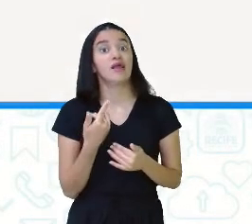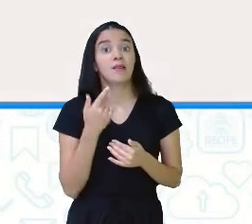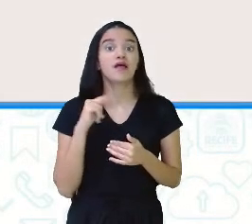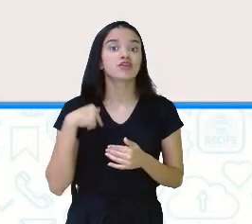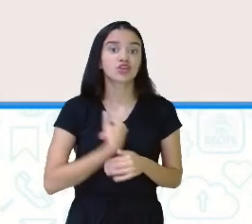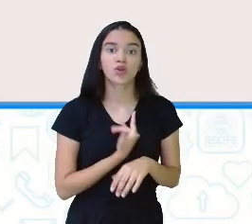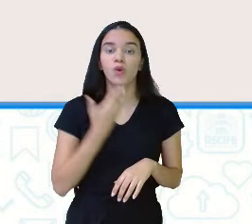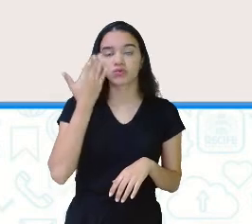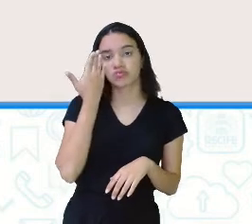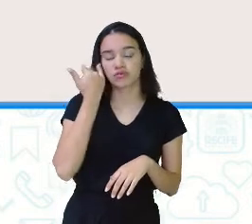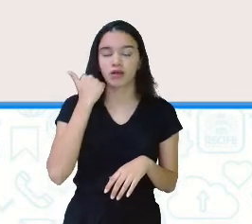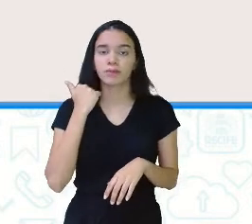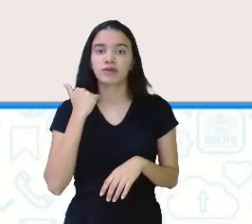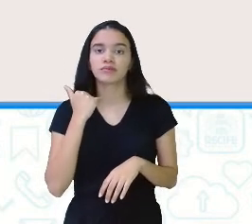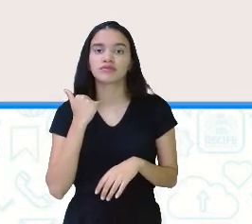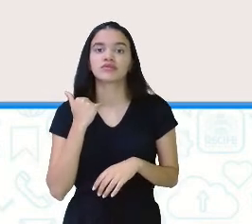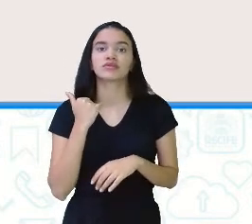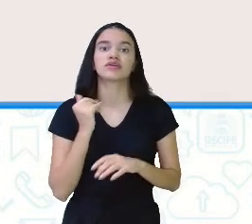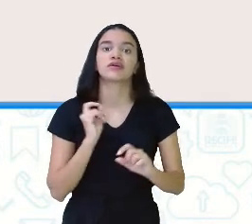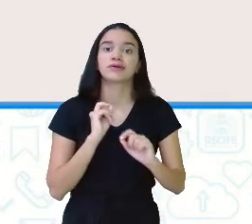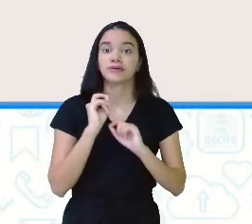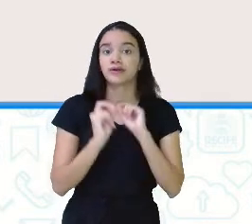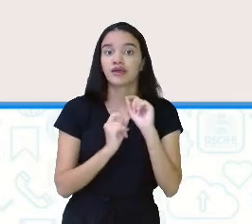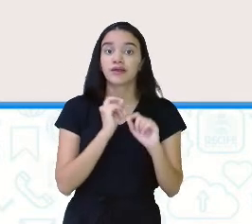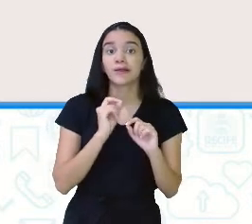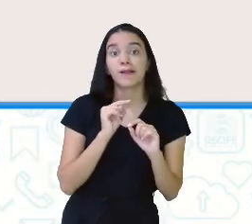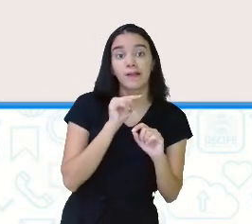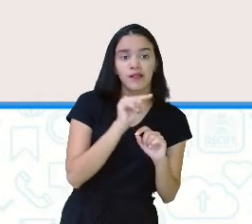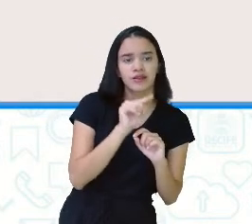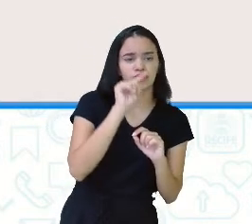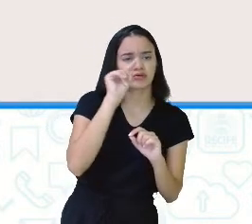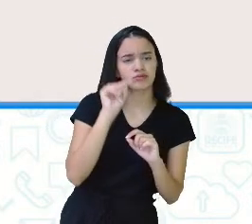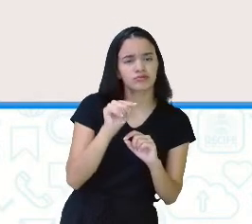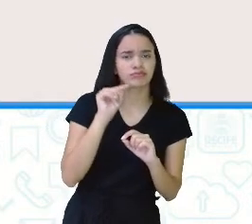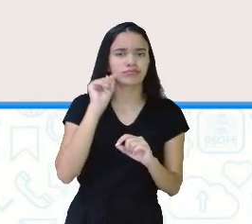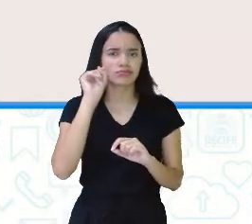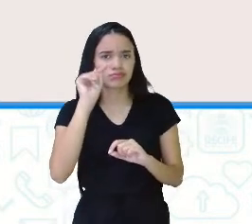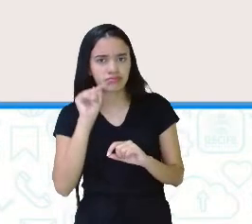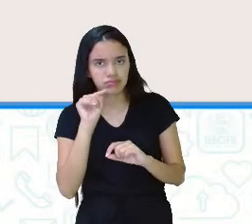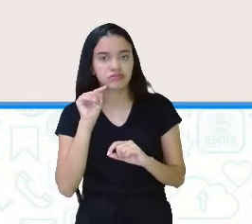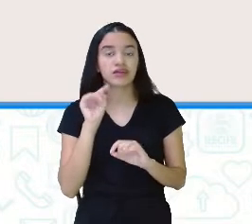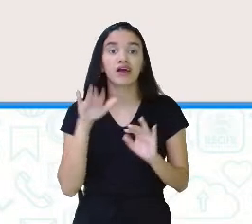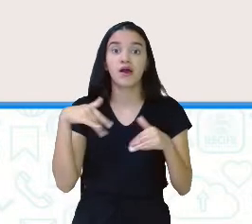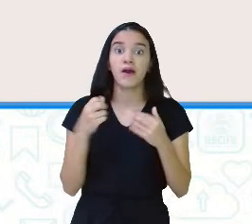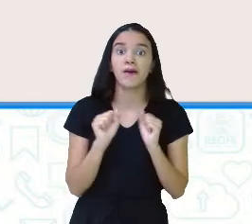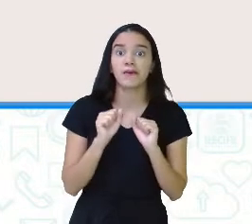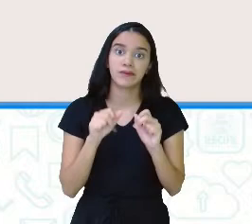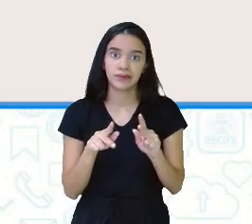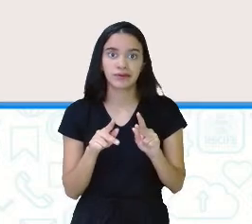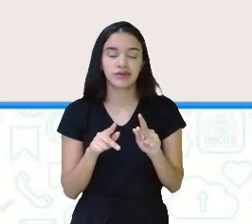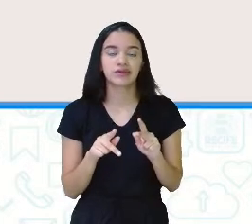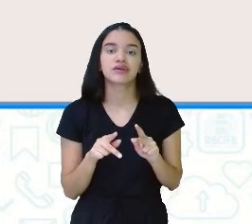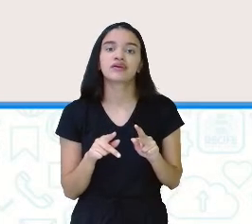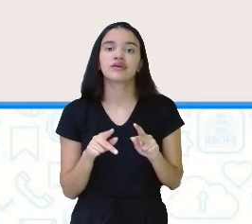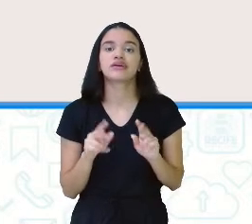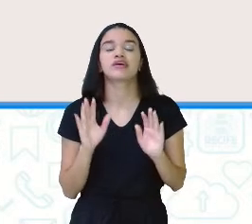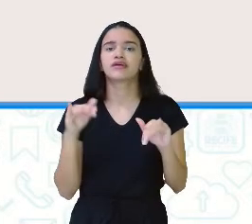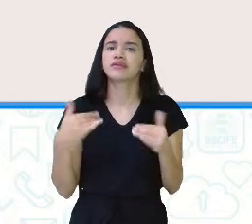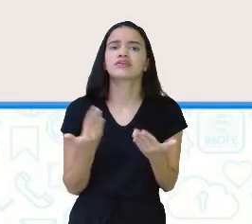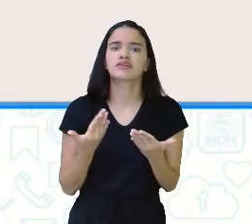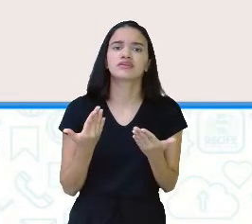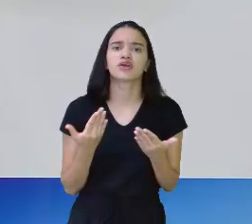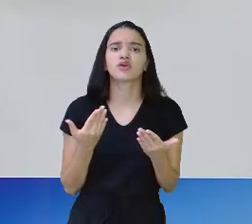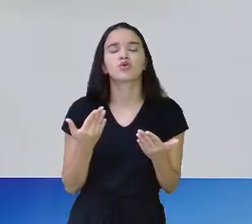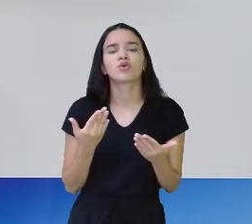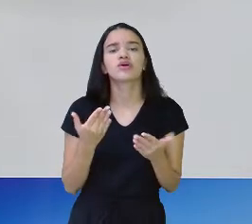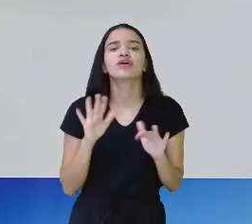gente sabe que esses são os sinais de pontuação, tá? Os sinais de pontuação. Em